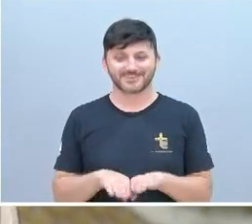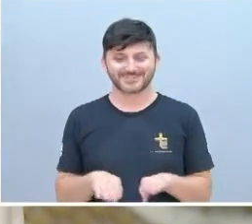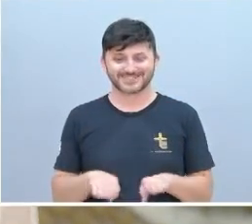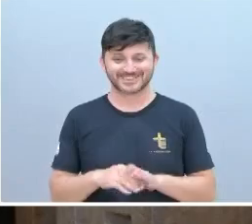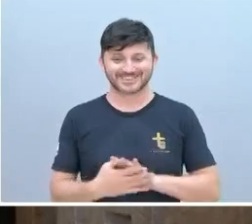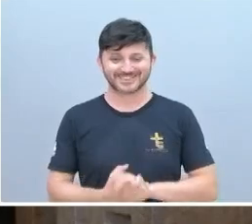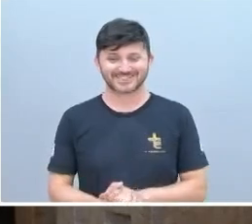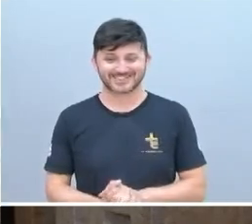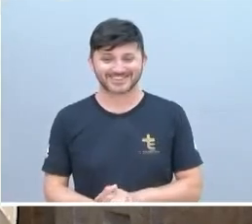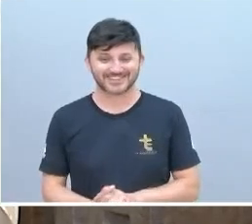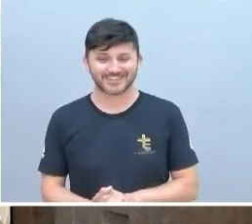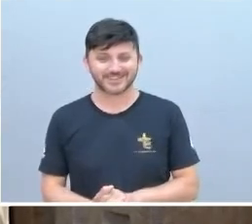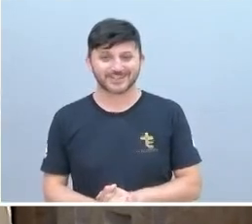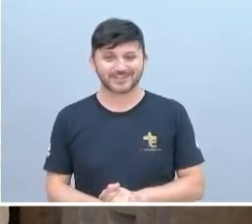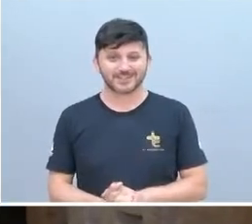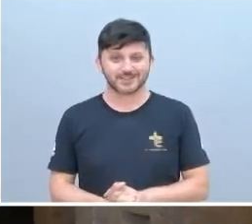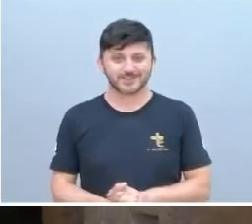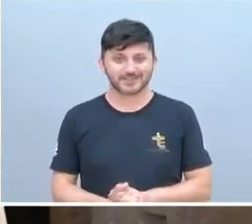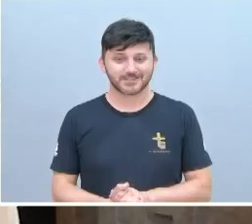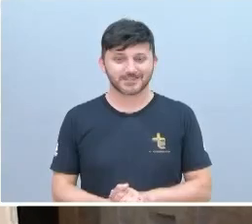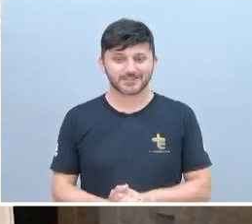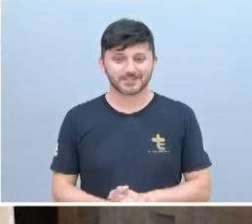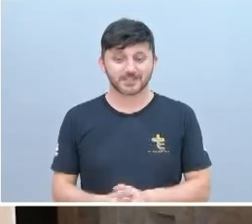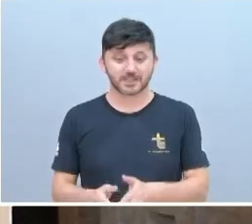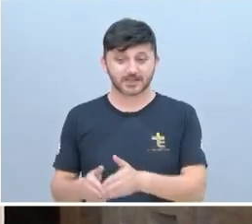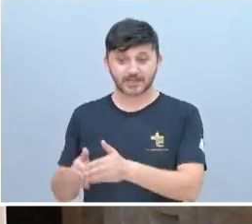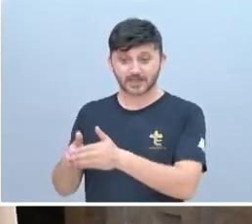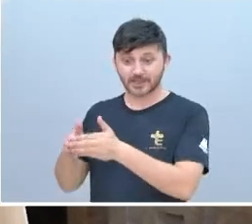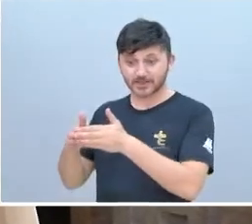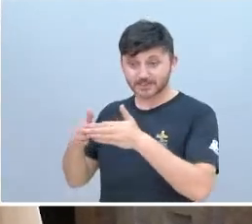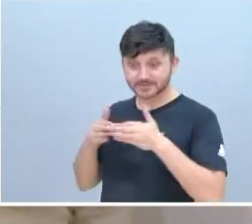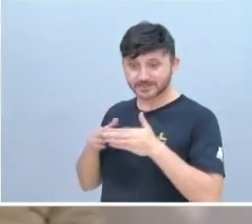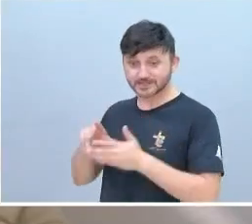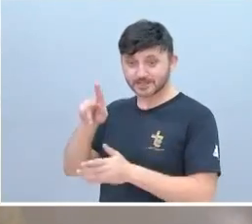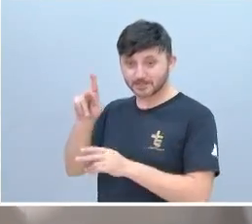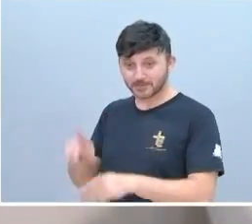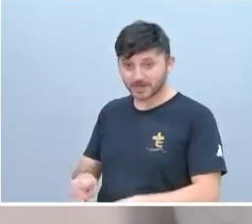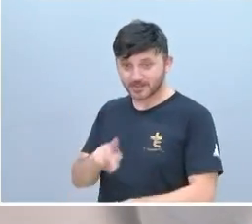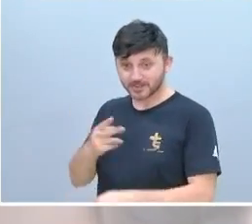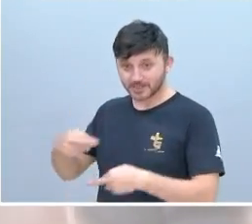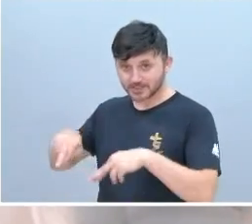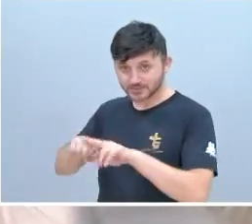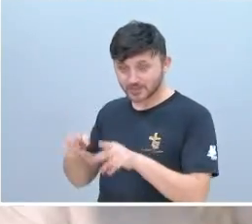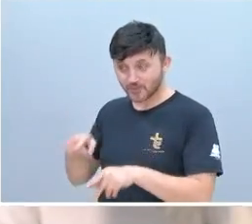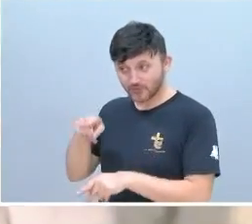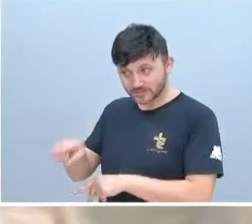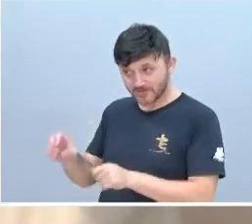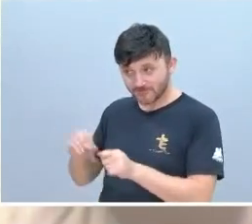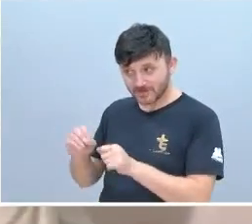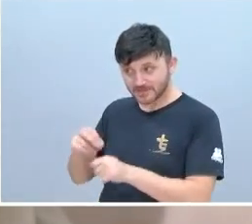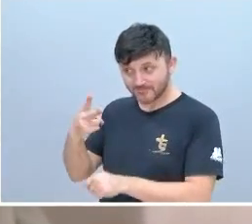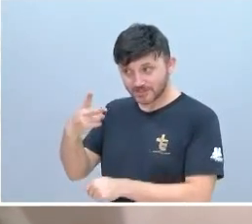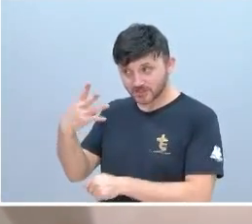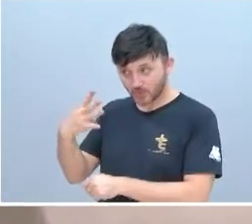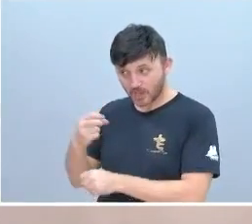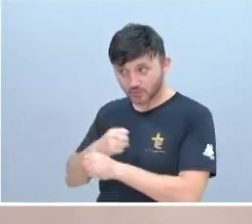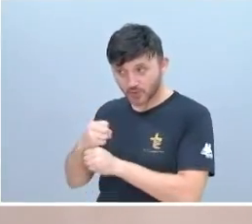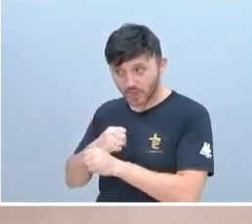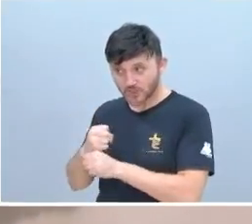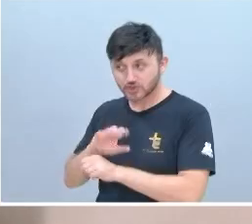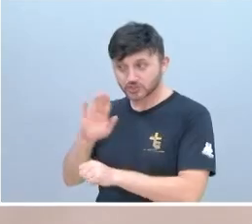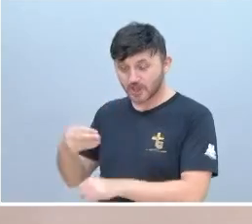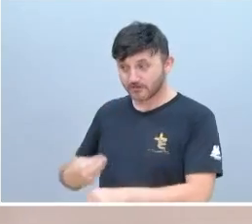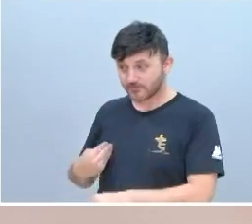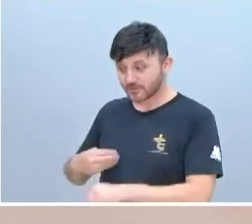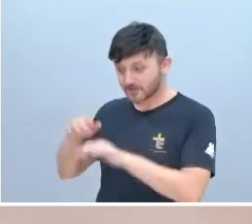1. Com sua licença, Padre Reginaldo, por algumas palavras. O senhor está completando 24 anos de vida